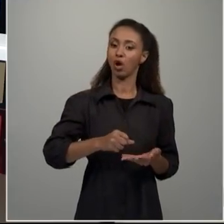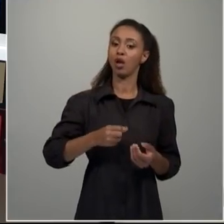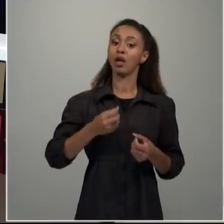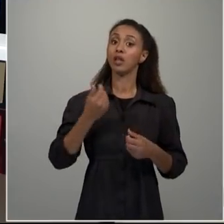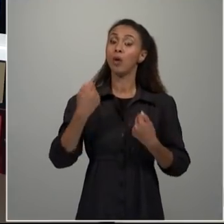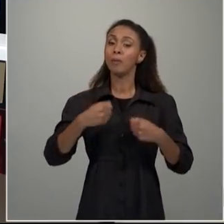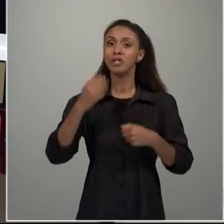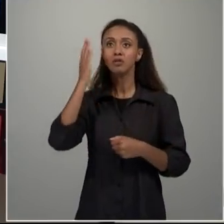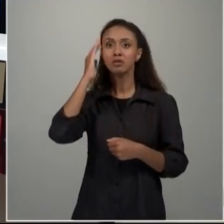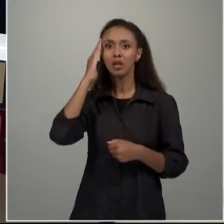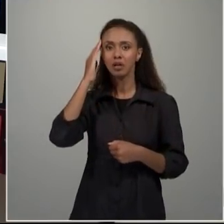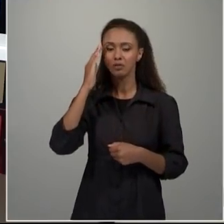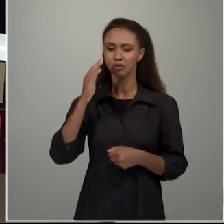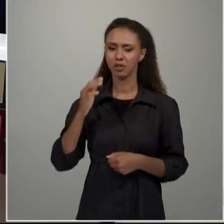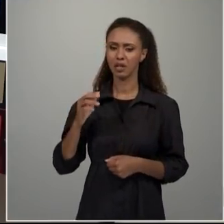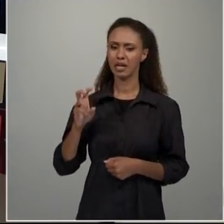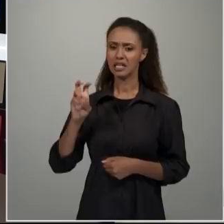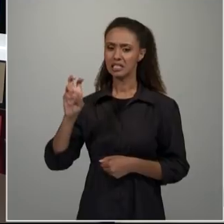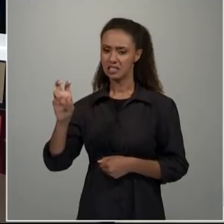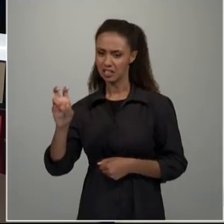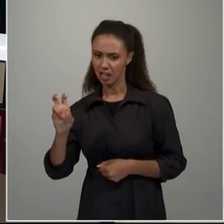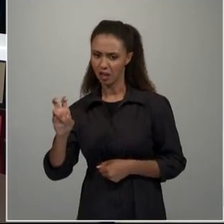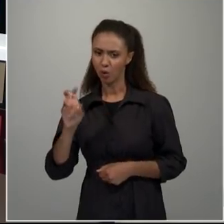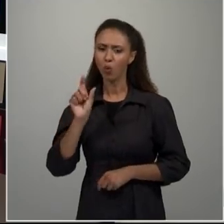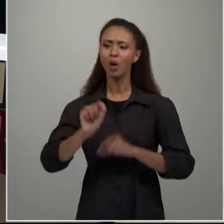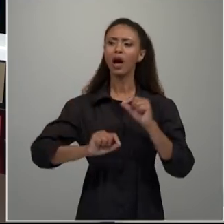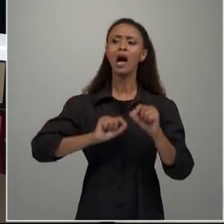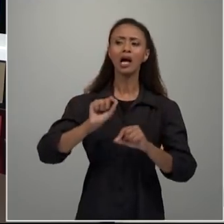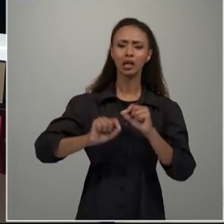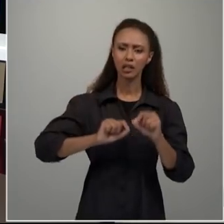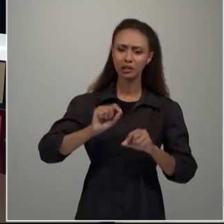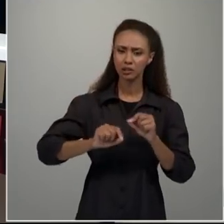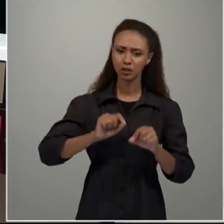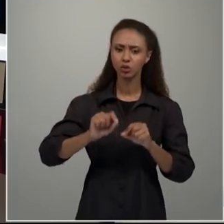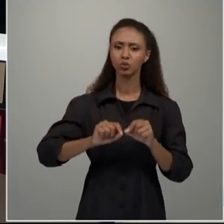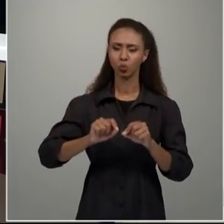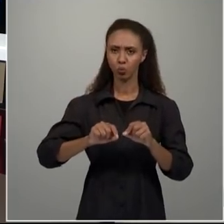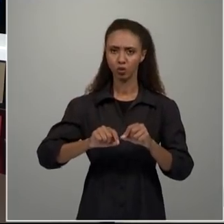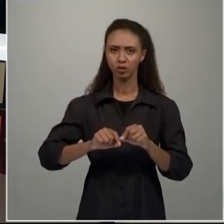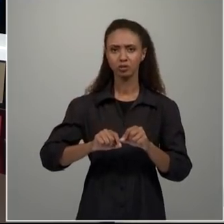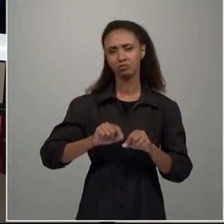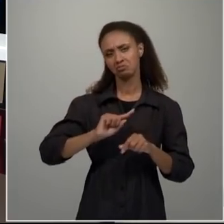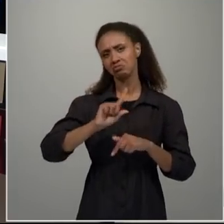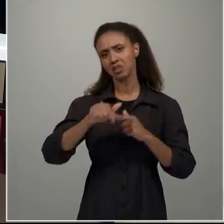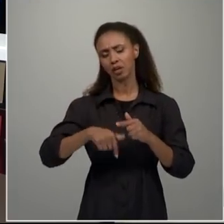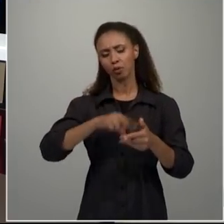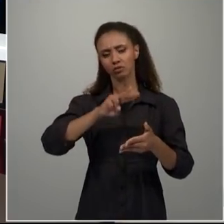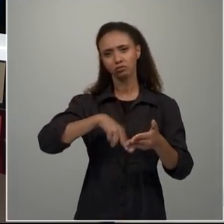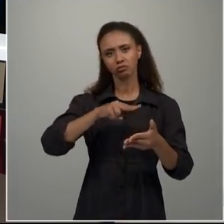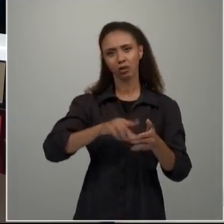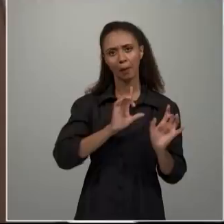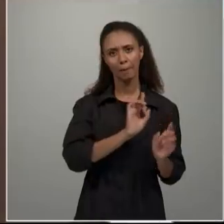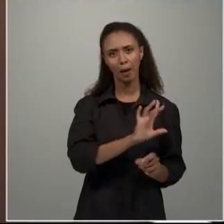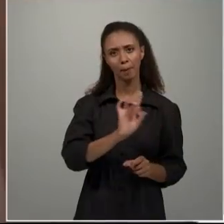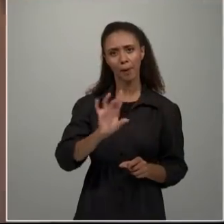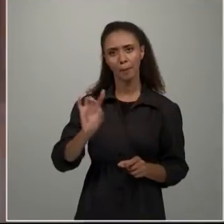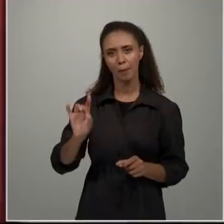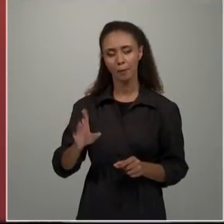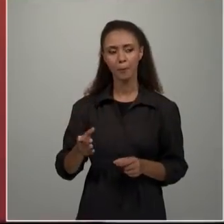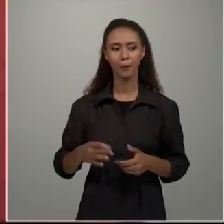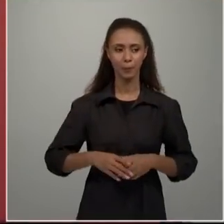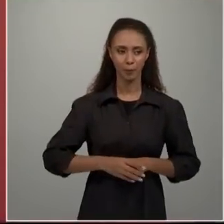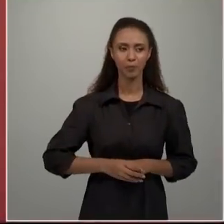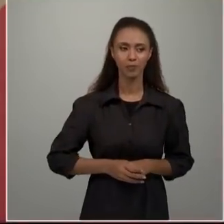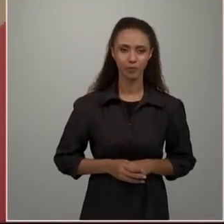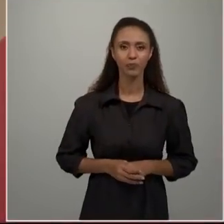covers heracles nosso mundo vamos dar uma olhada sentimos a internet tá um a trocar de lugar agora